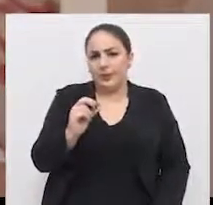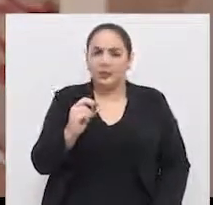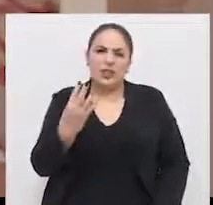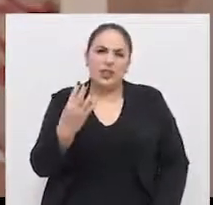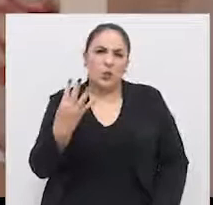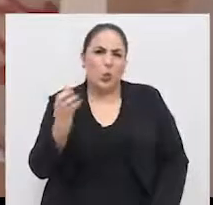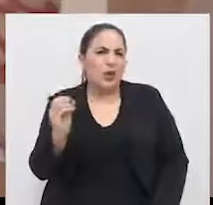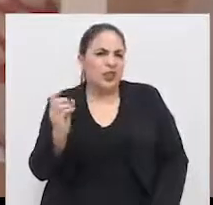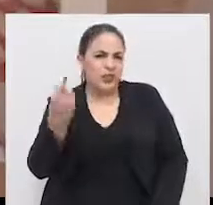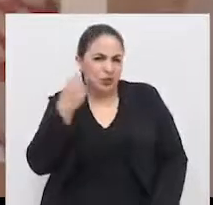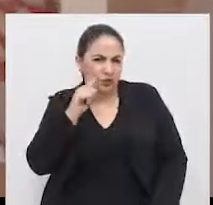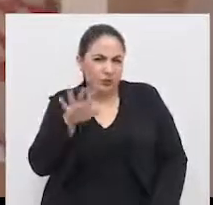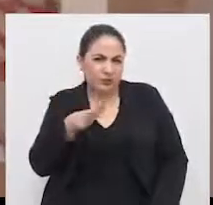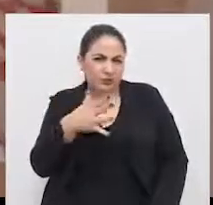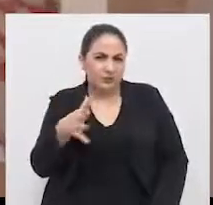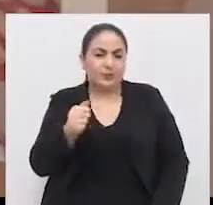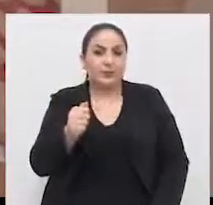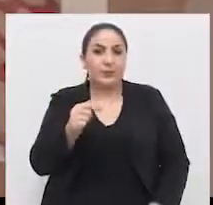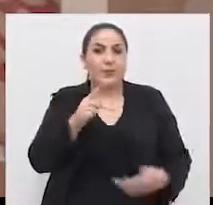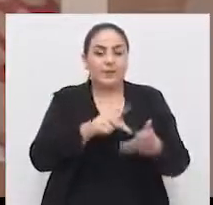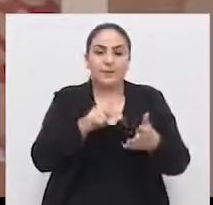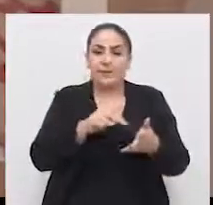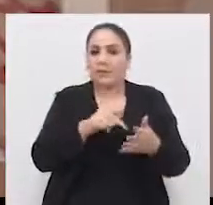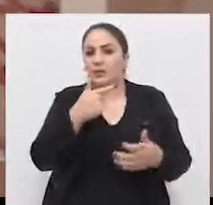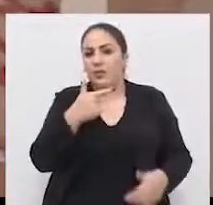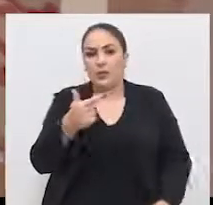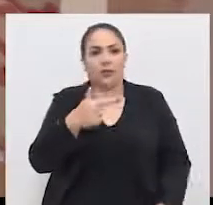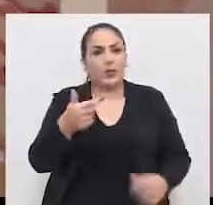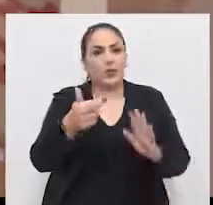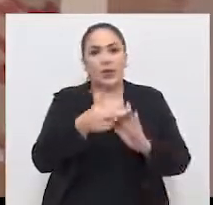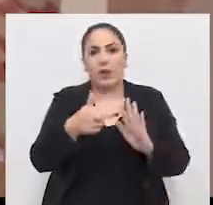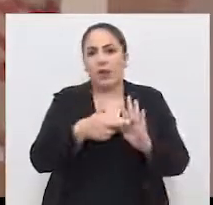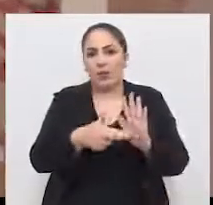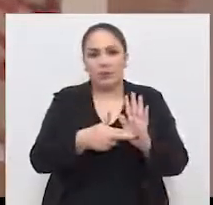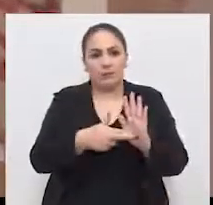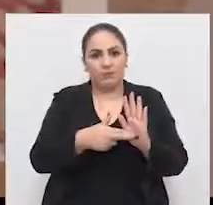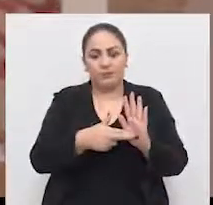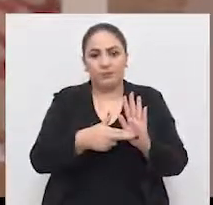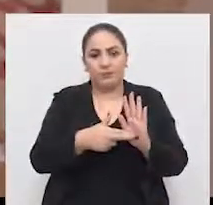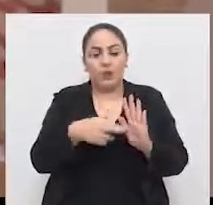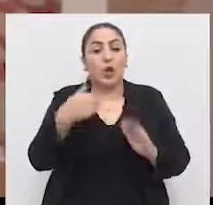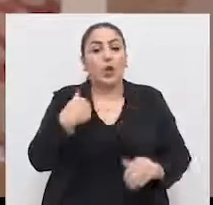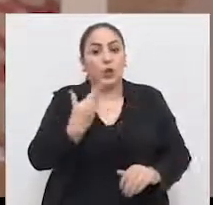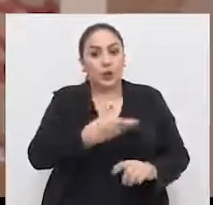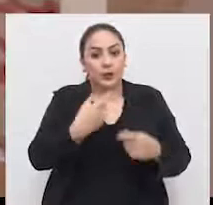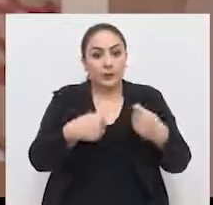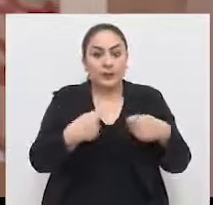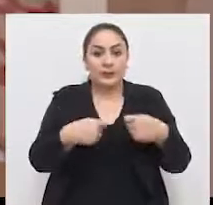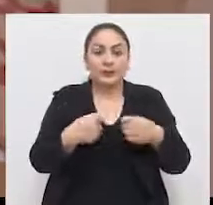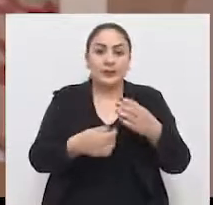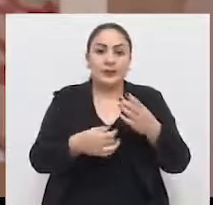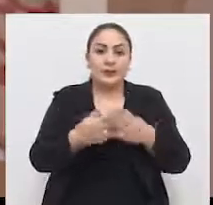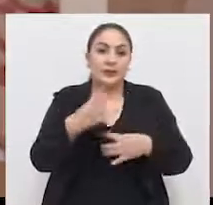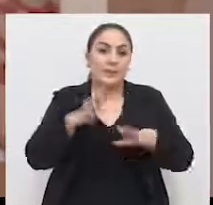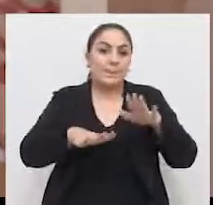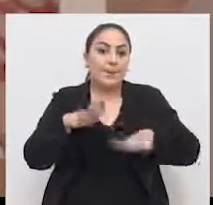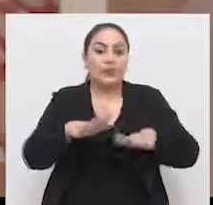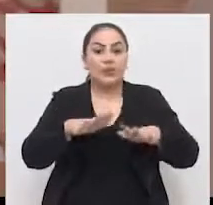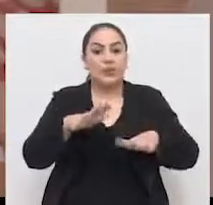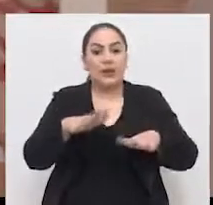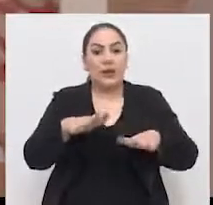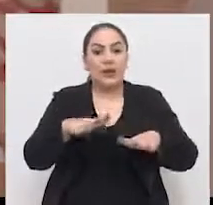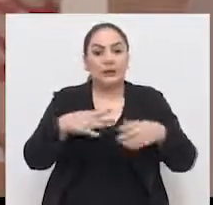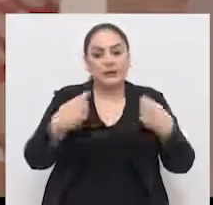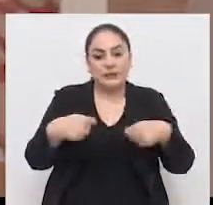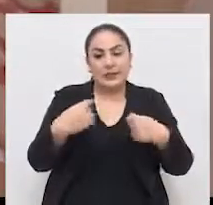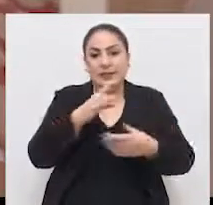e 40 dias. Na verdade, não existe uma regra. A gente tem que personalizar de acordo com a